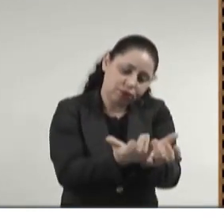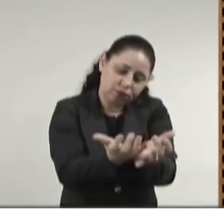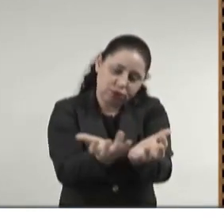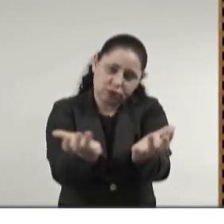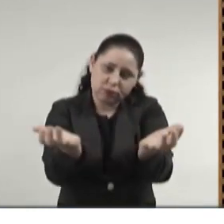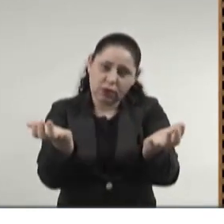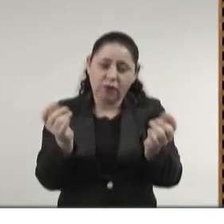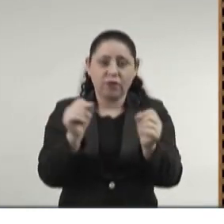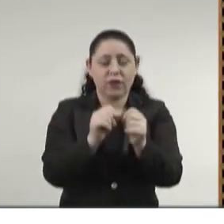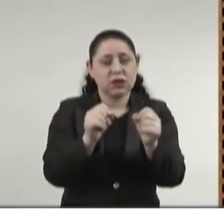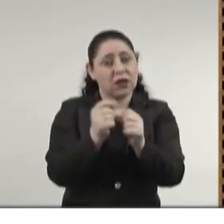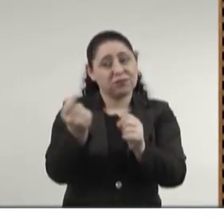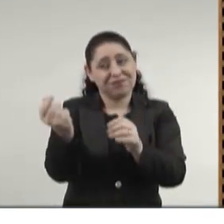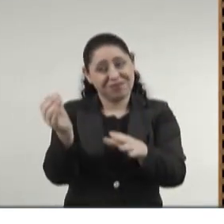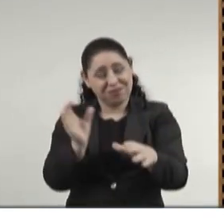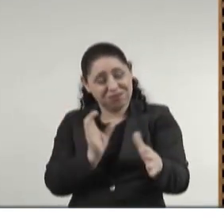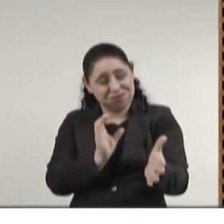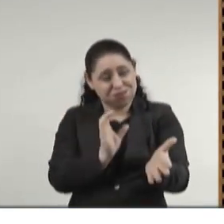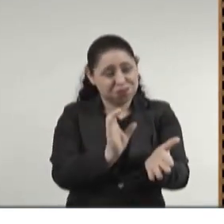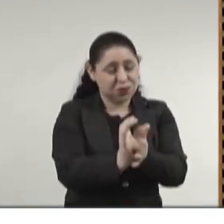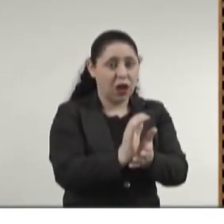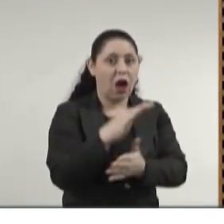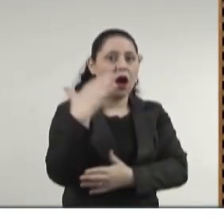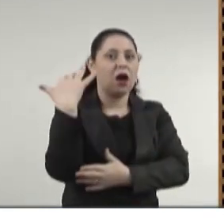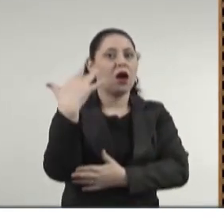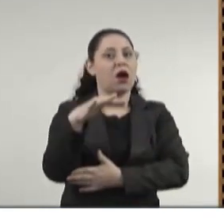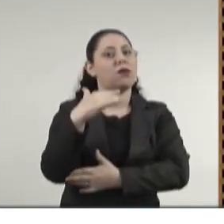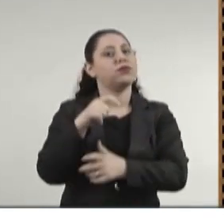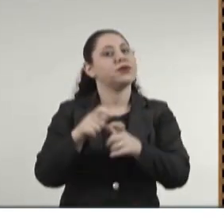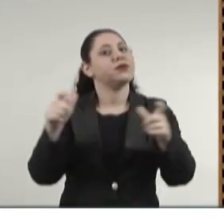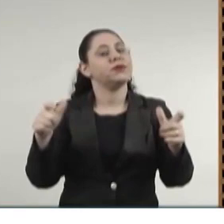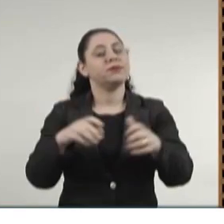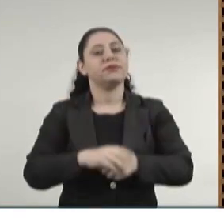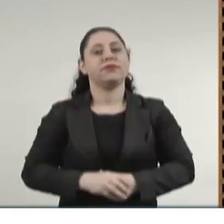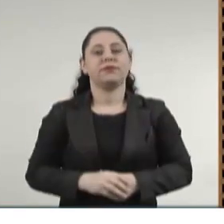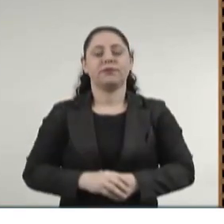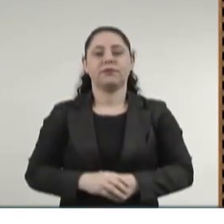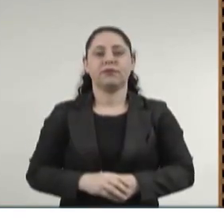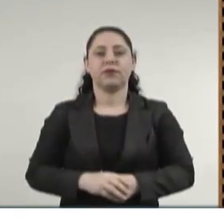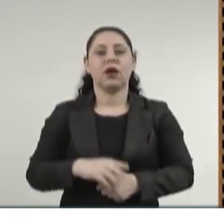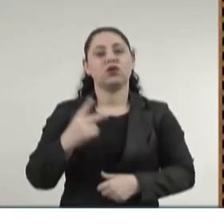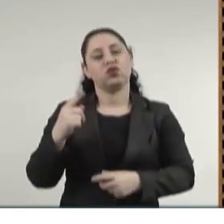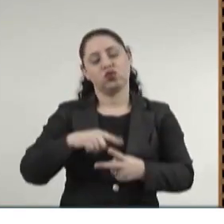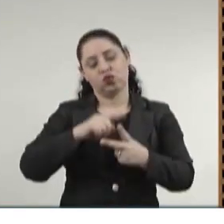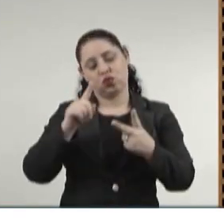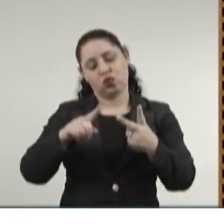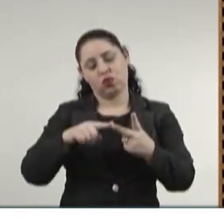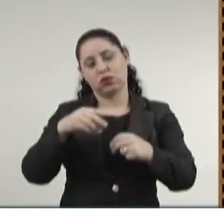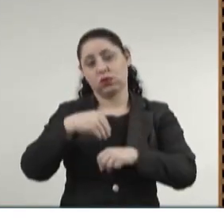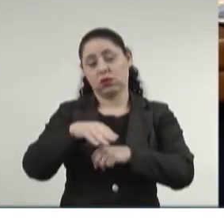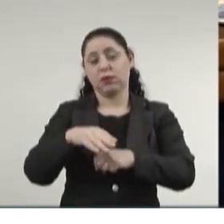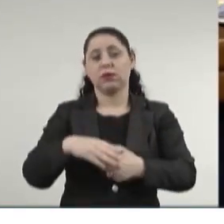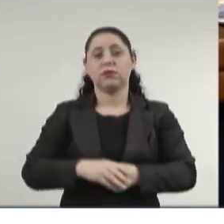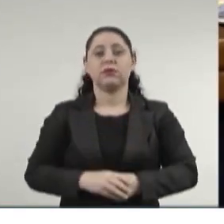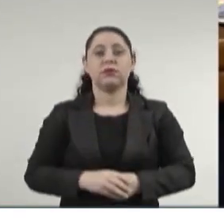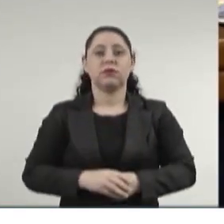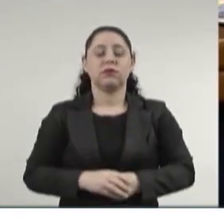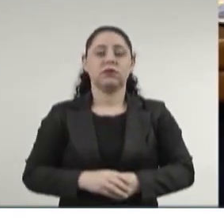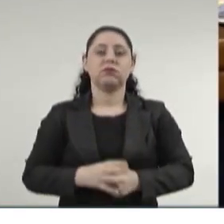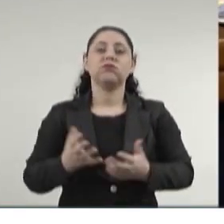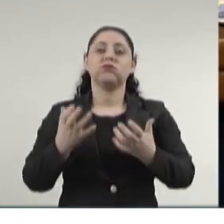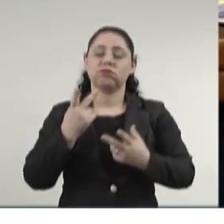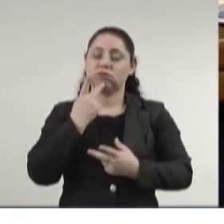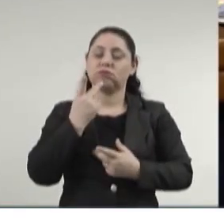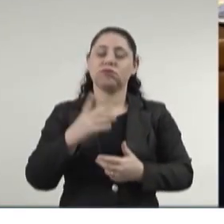poder fazer, tem que fazer investimentos muito maiores. Então, essas são as dois encaminhamentos que